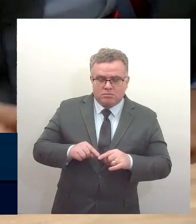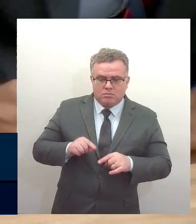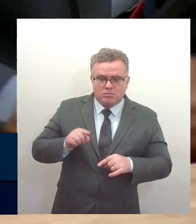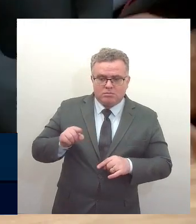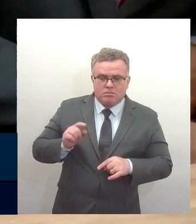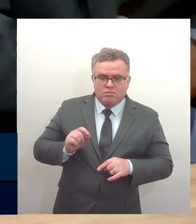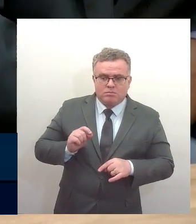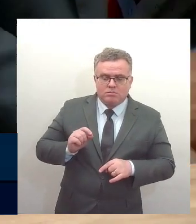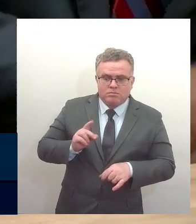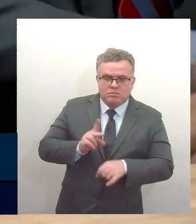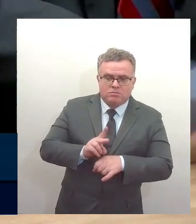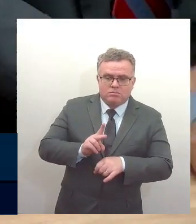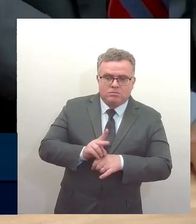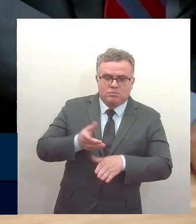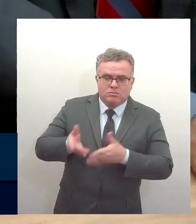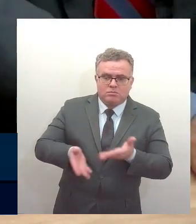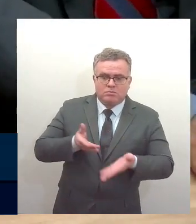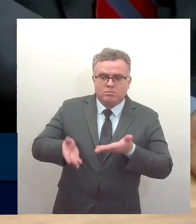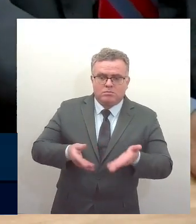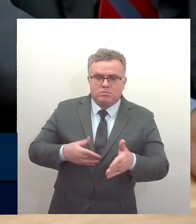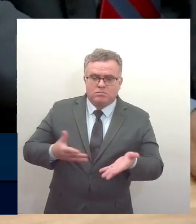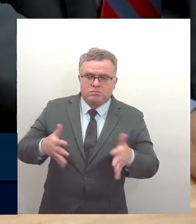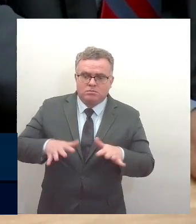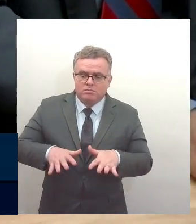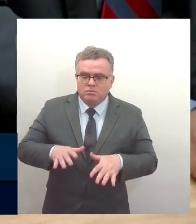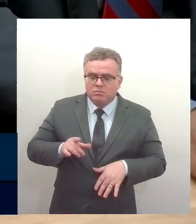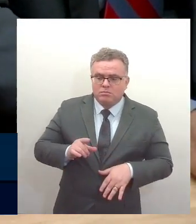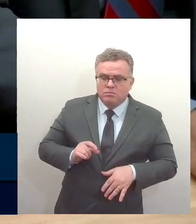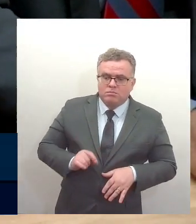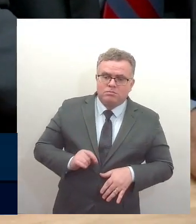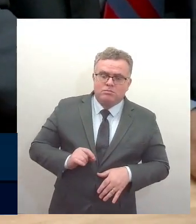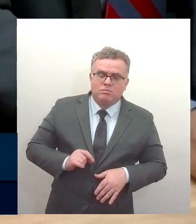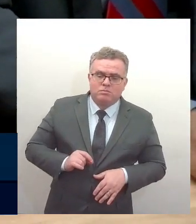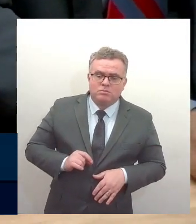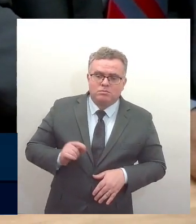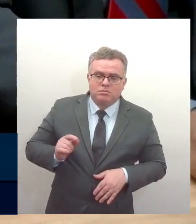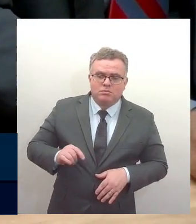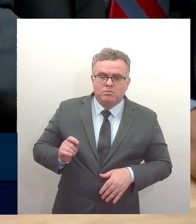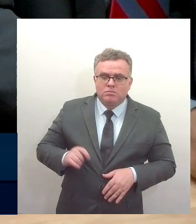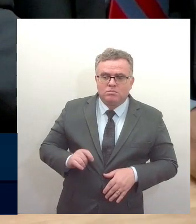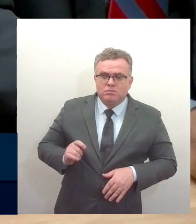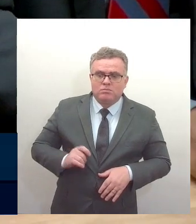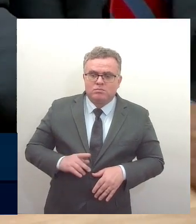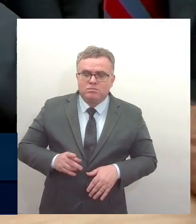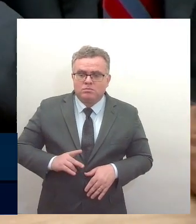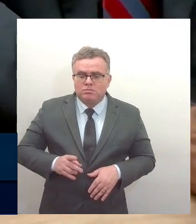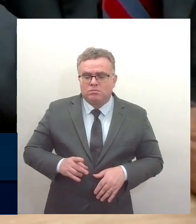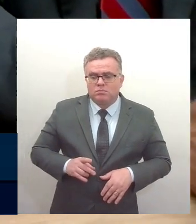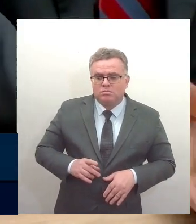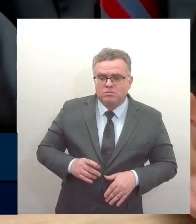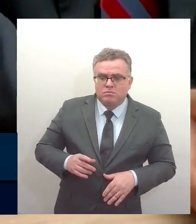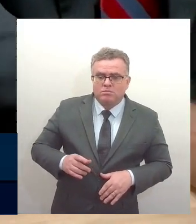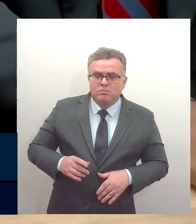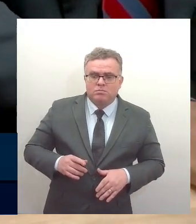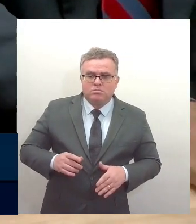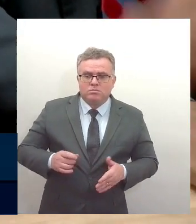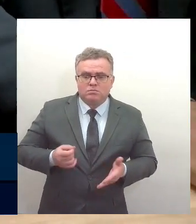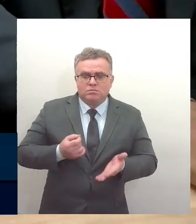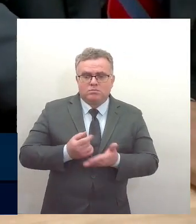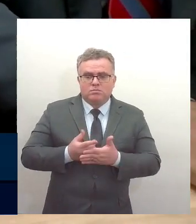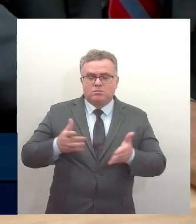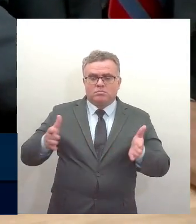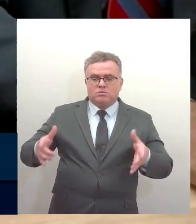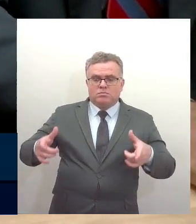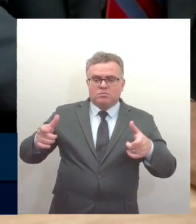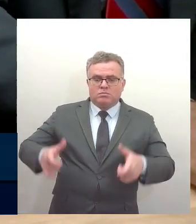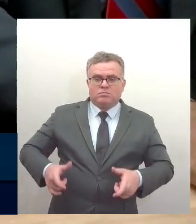inclusão. E agora o gestor comprou um clube lá, né, e está terminando já a reforma, para